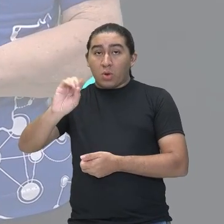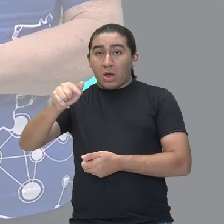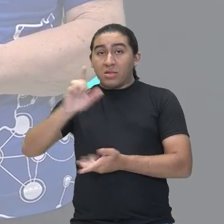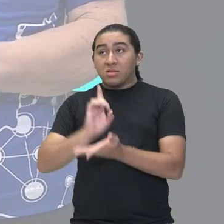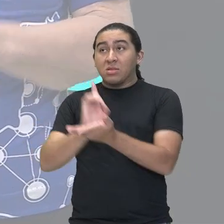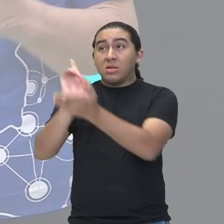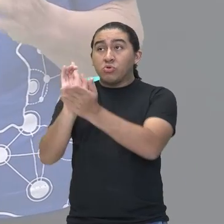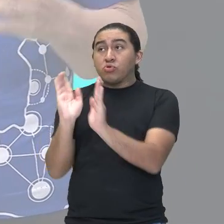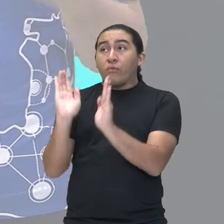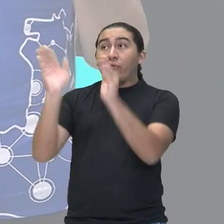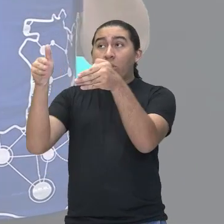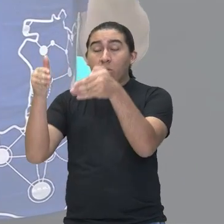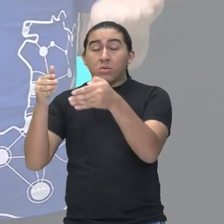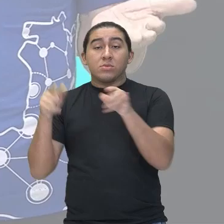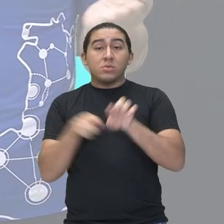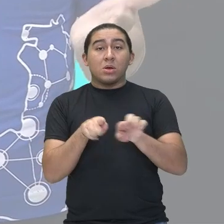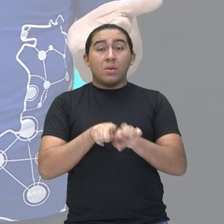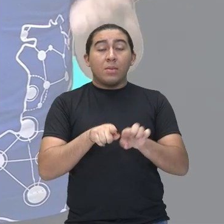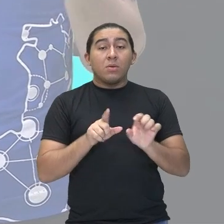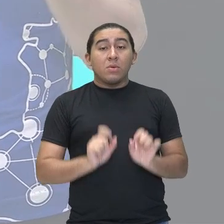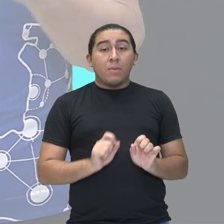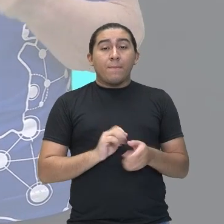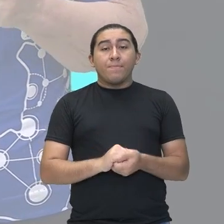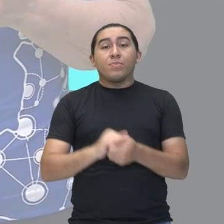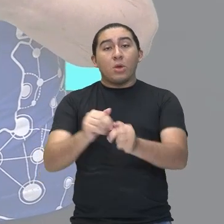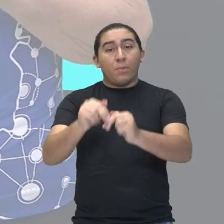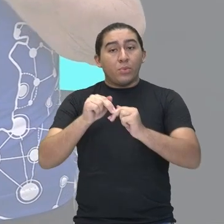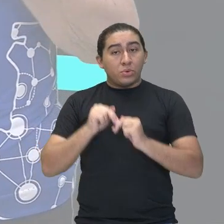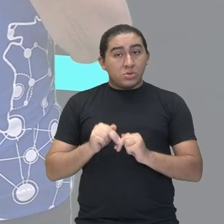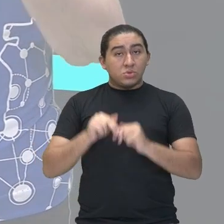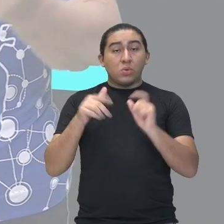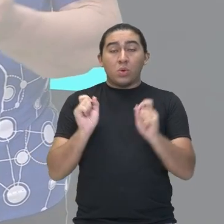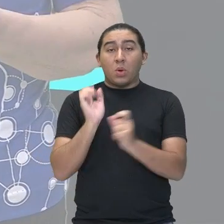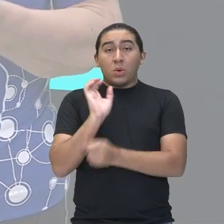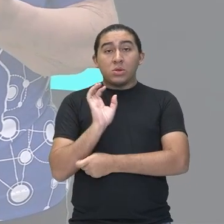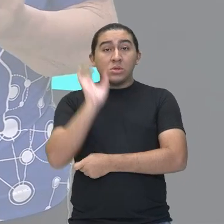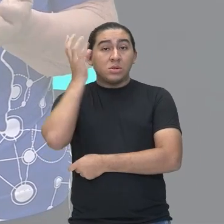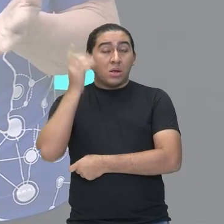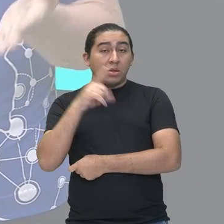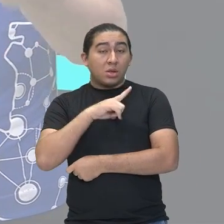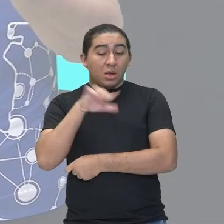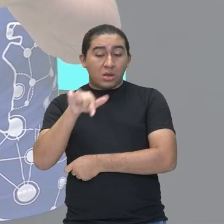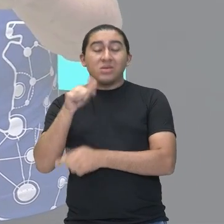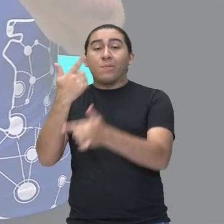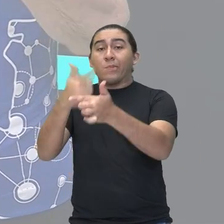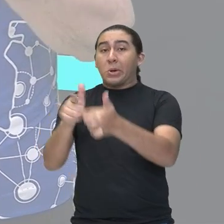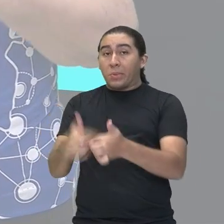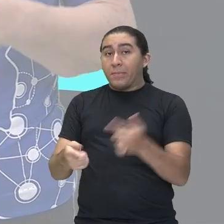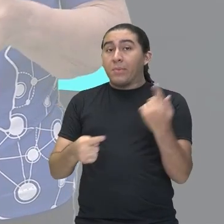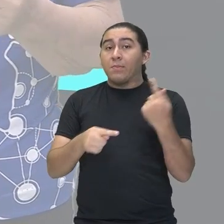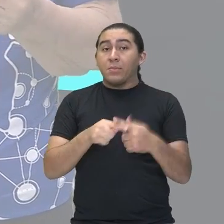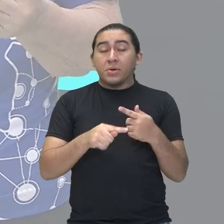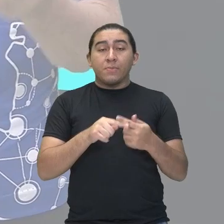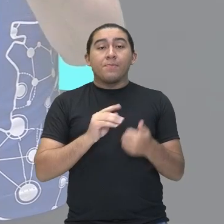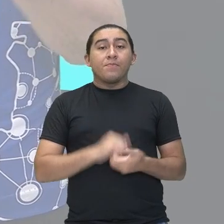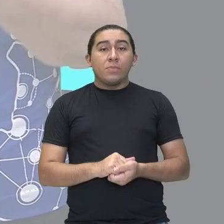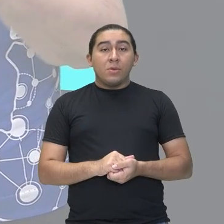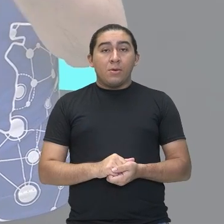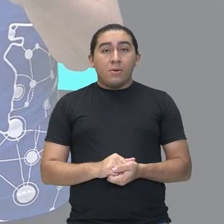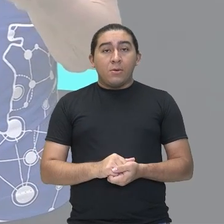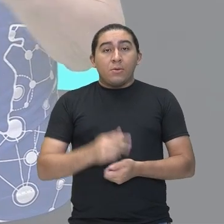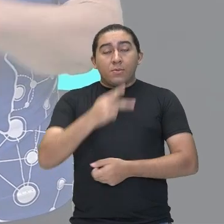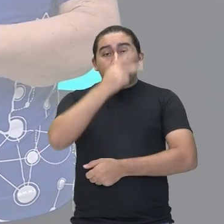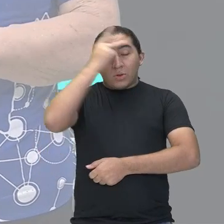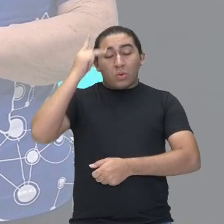as coisas, e por isso havia esse conflito, porque a partir do momento que